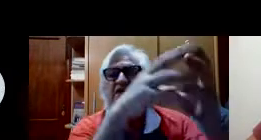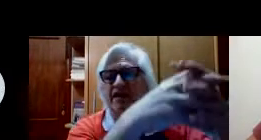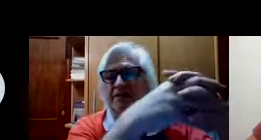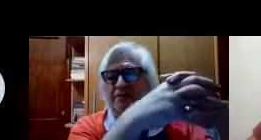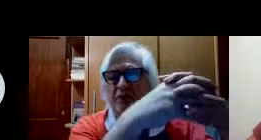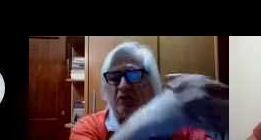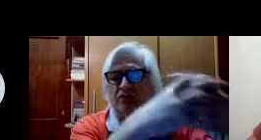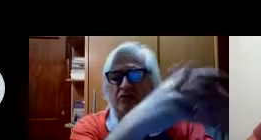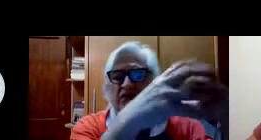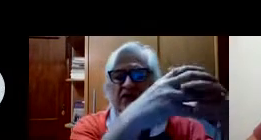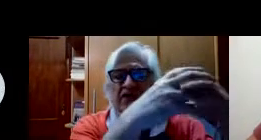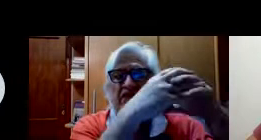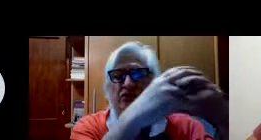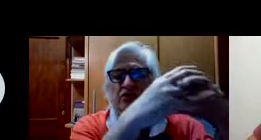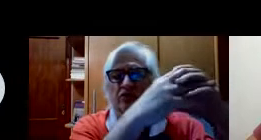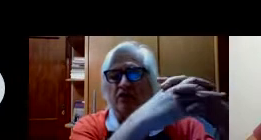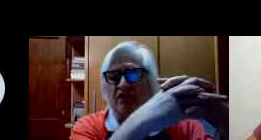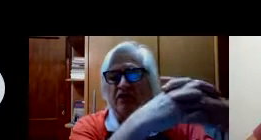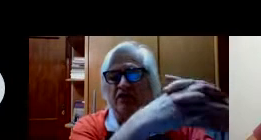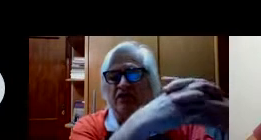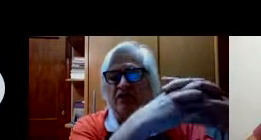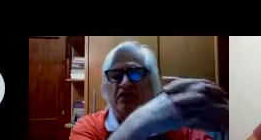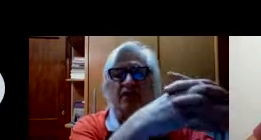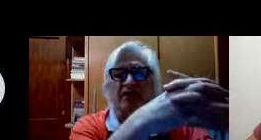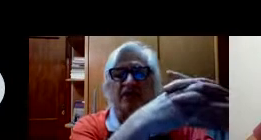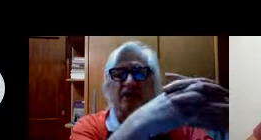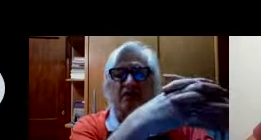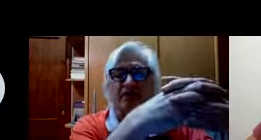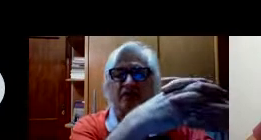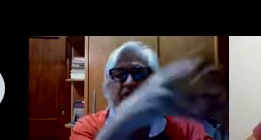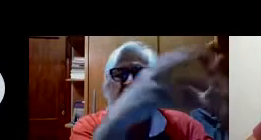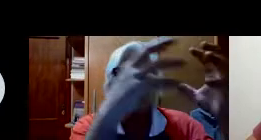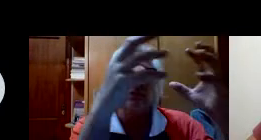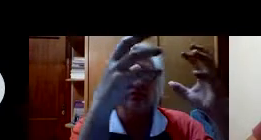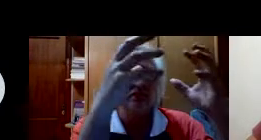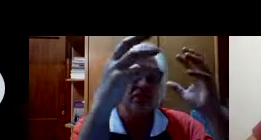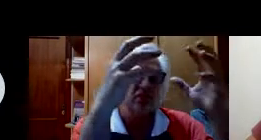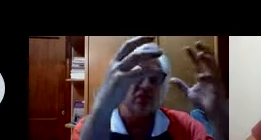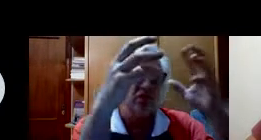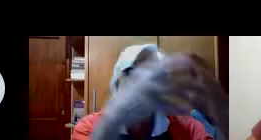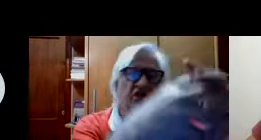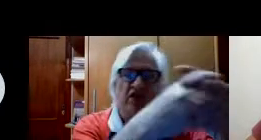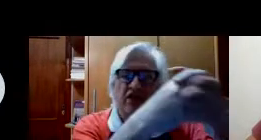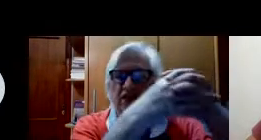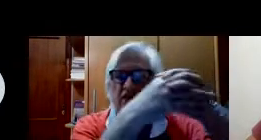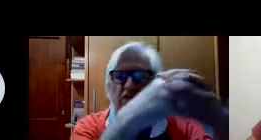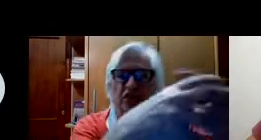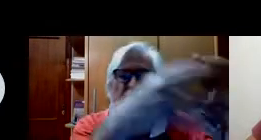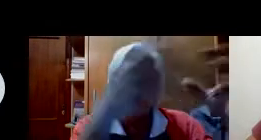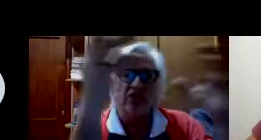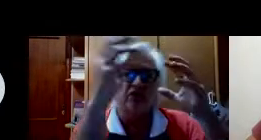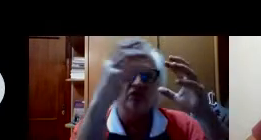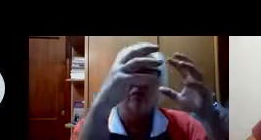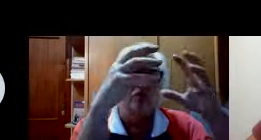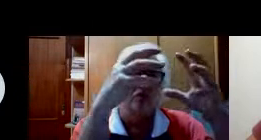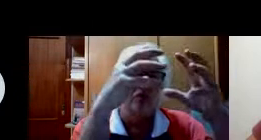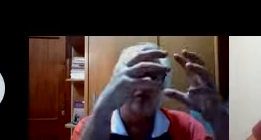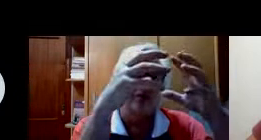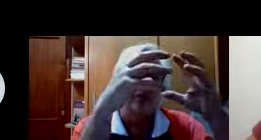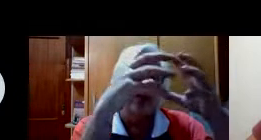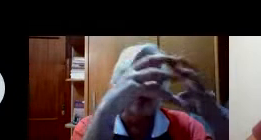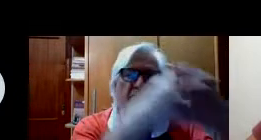A quantidade de próton que tem dentro do núcleo é o que define o que é o material. Então, o oxigênio tem 8